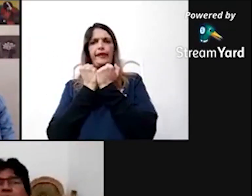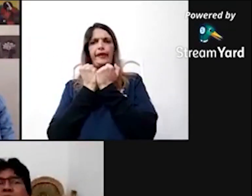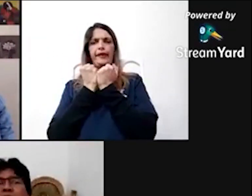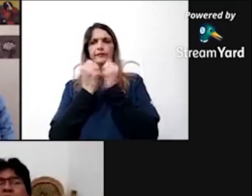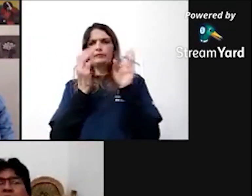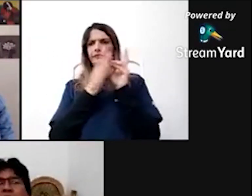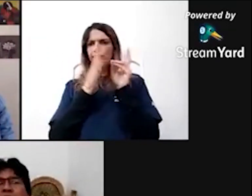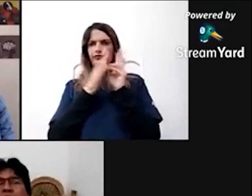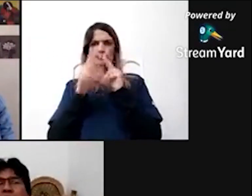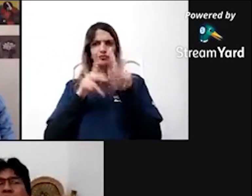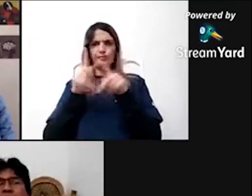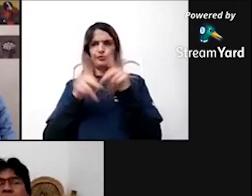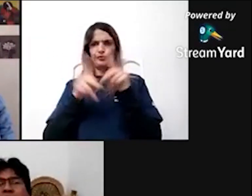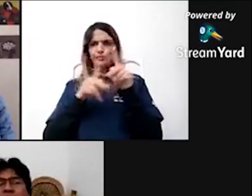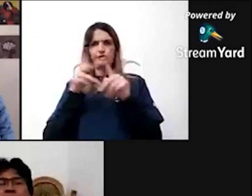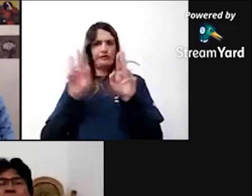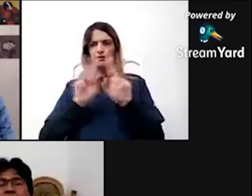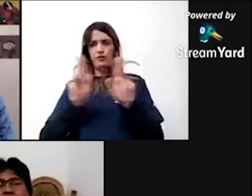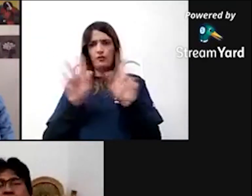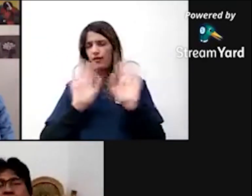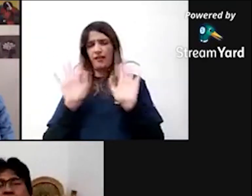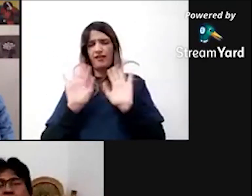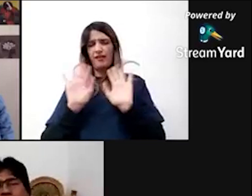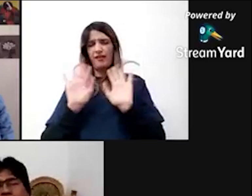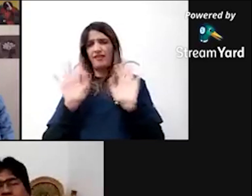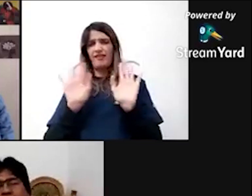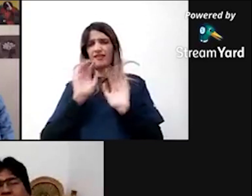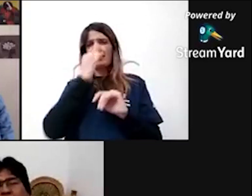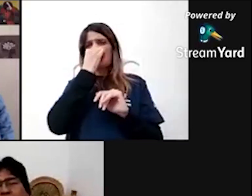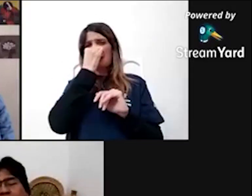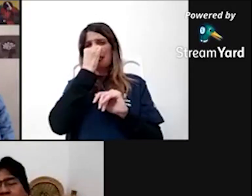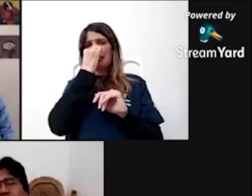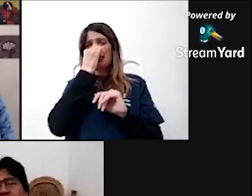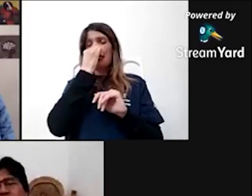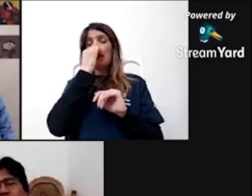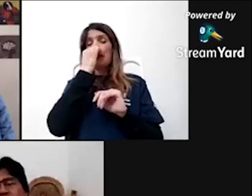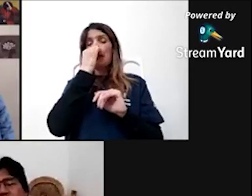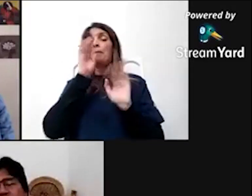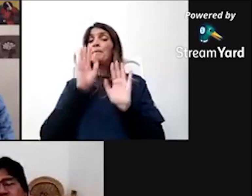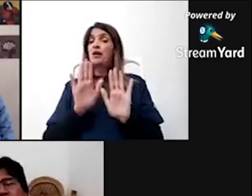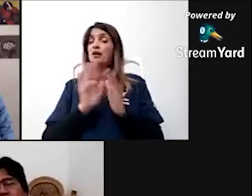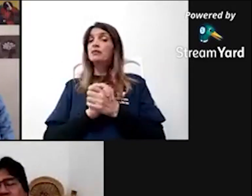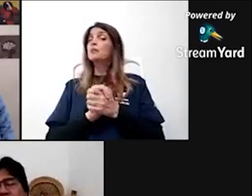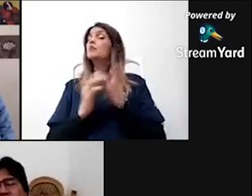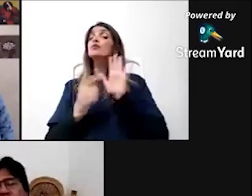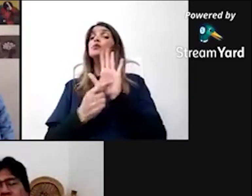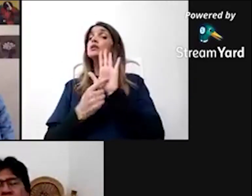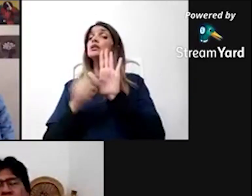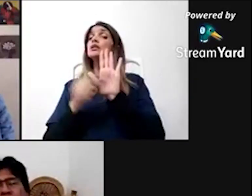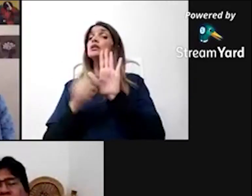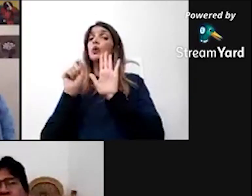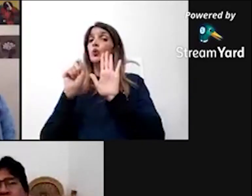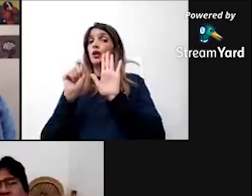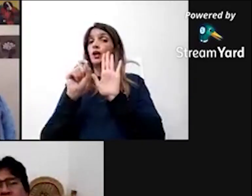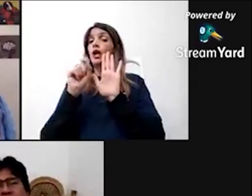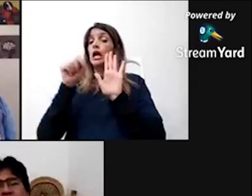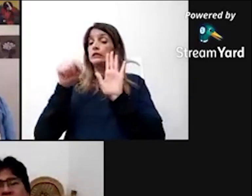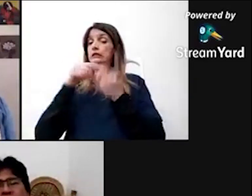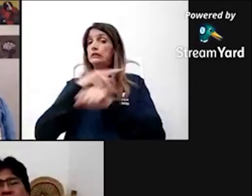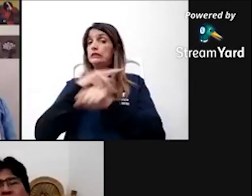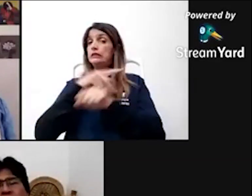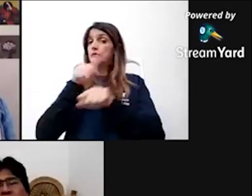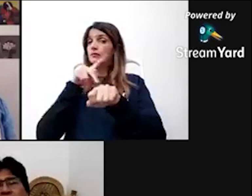é para defender simplesmente os indígenas. É mais do que isso. Né? É para mostrar que o Brasil é um